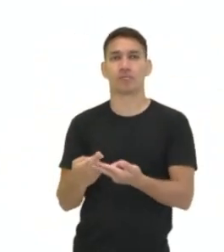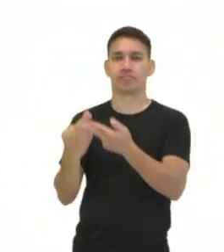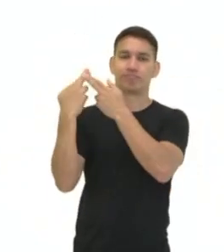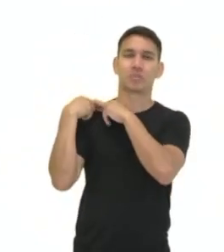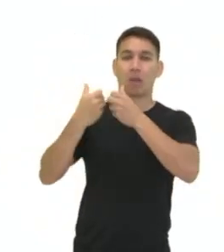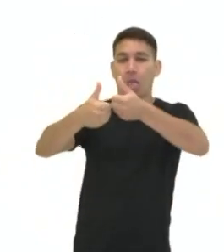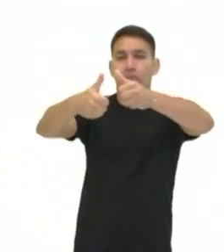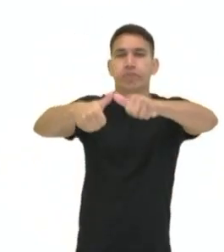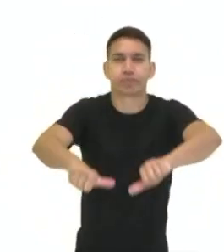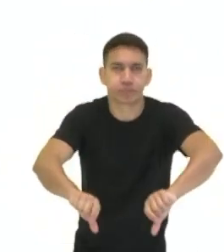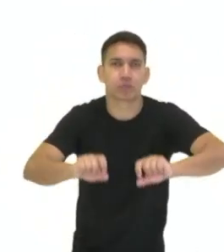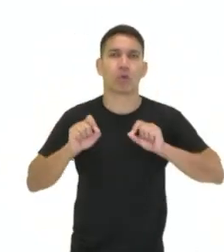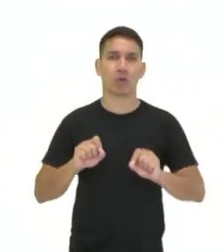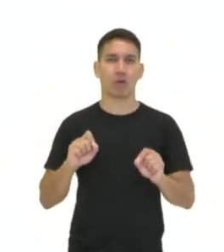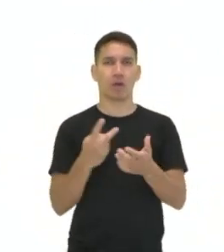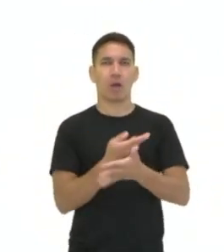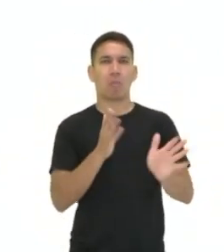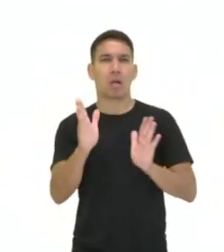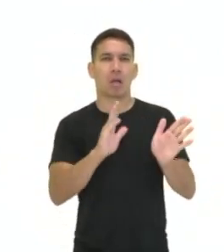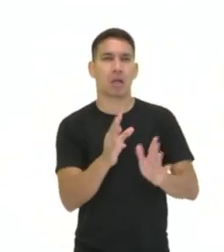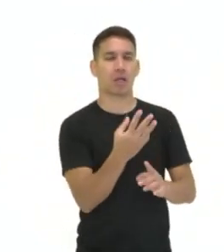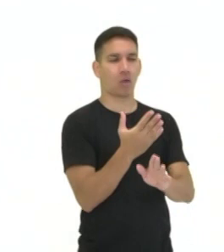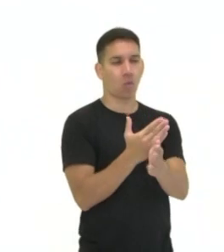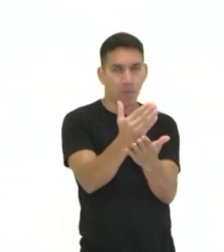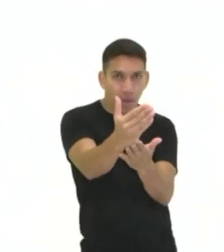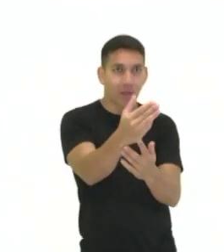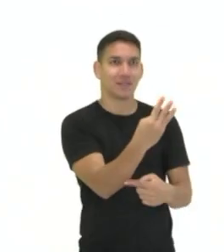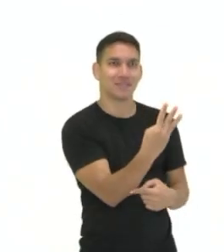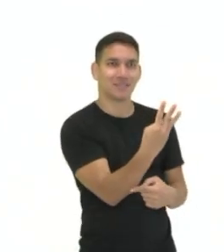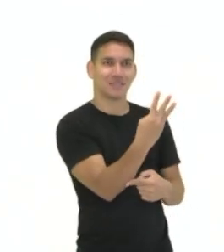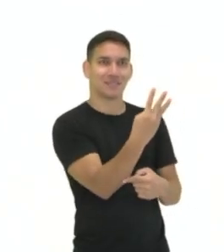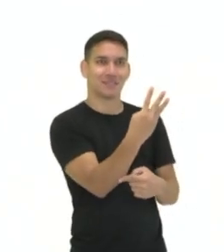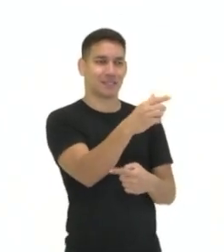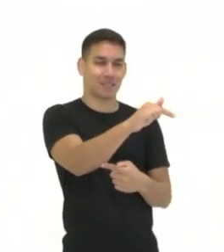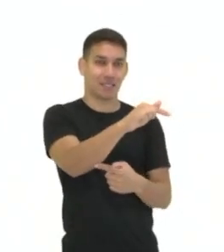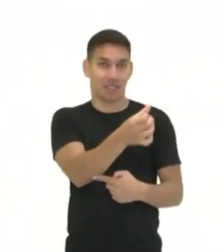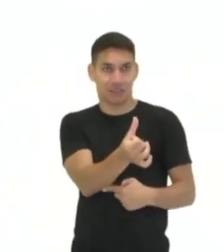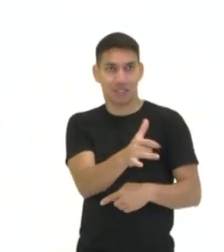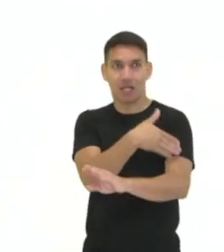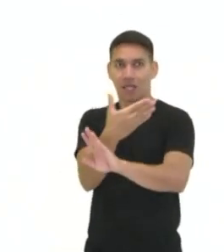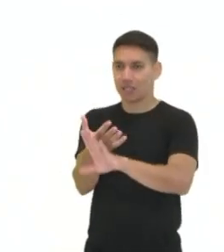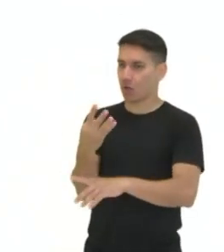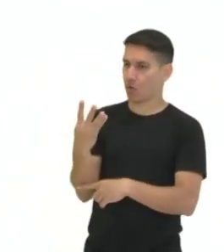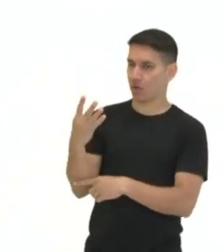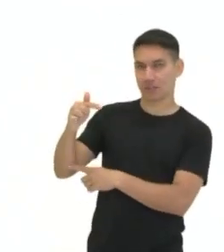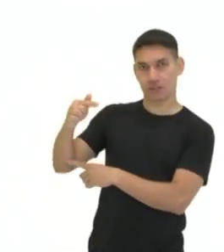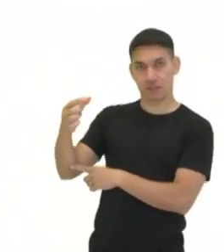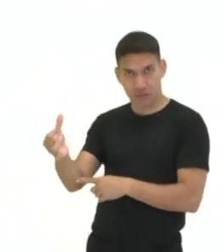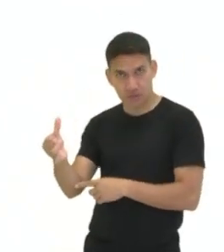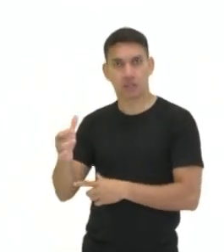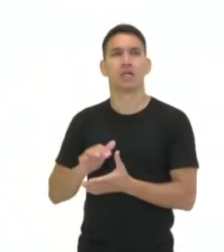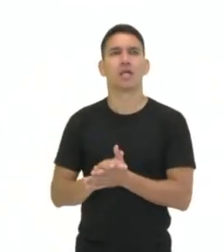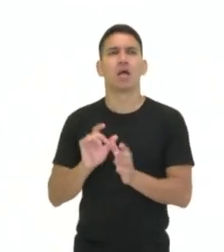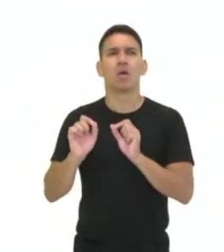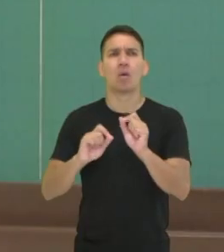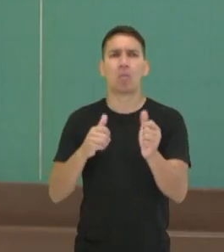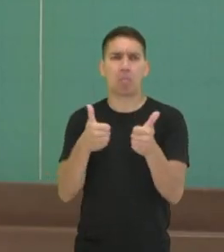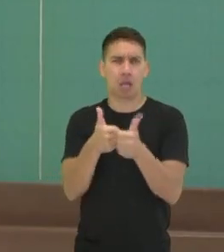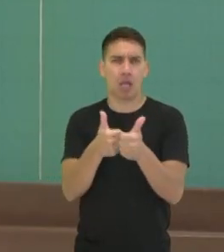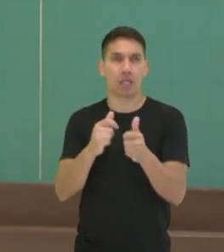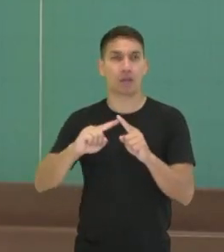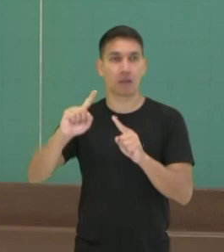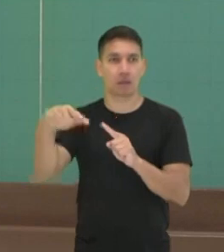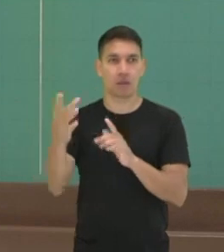do Ocidente e começou por volta de 376 e terminou em 476. Então vocês vão ver que